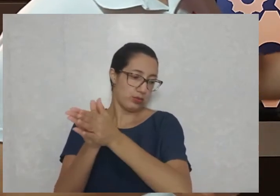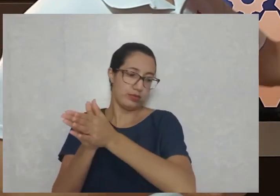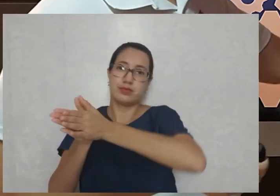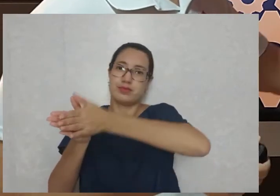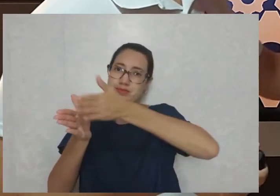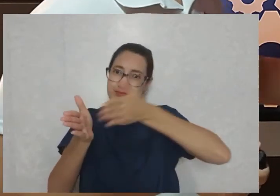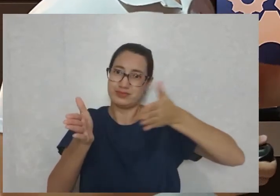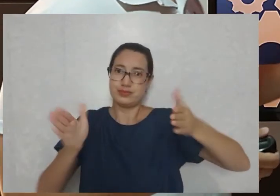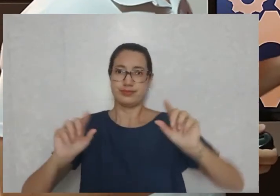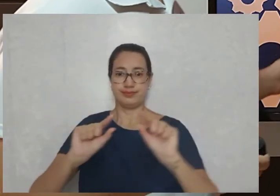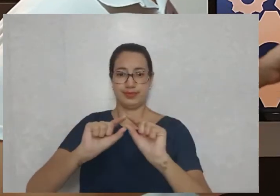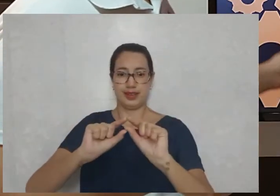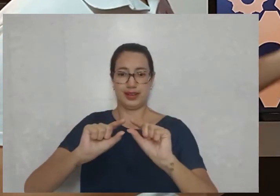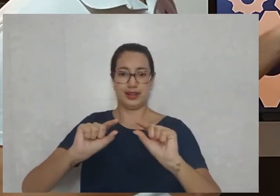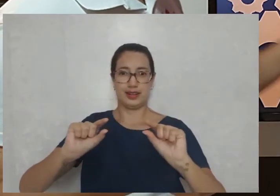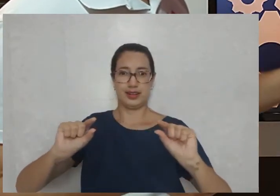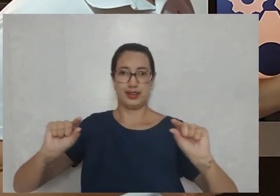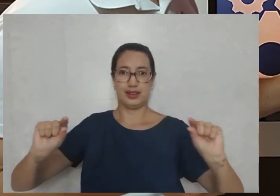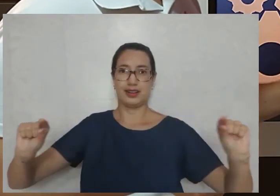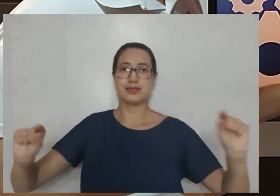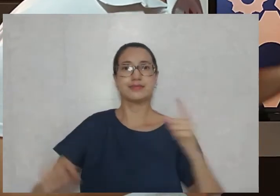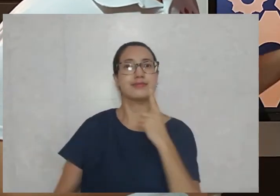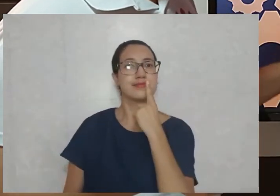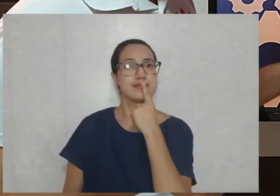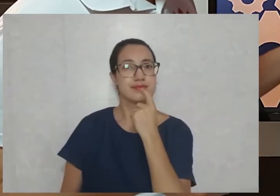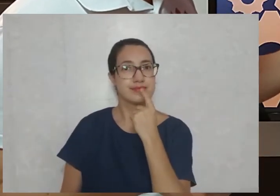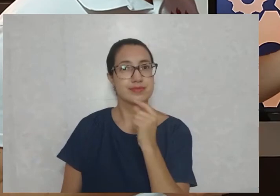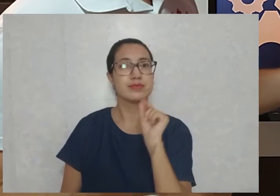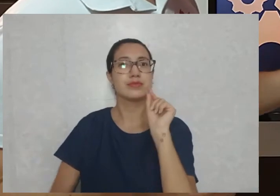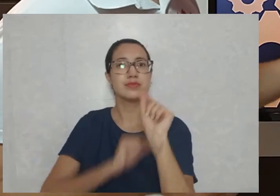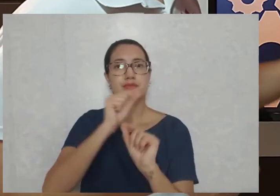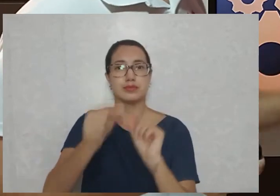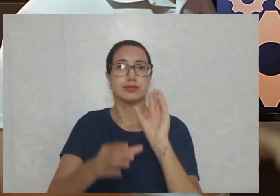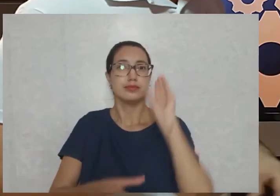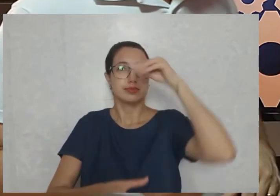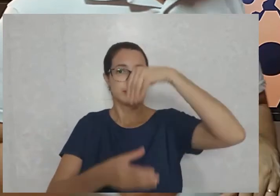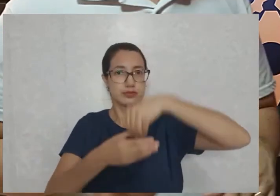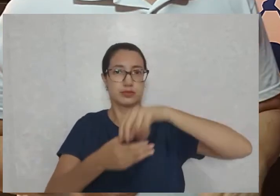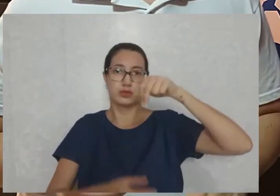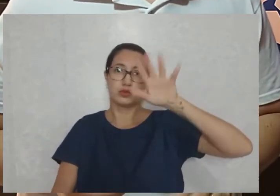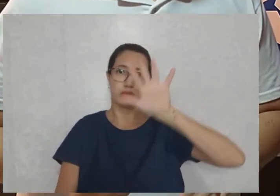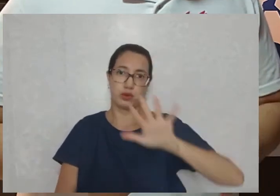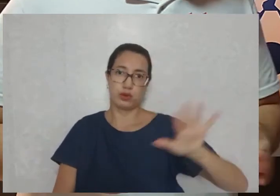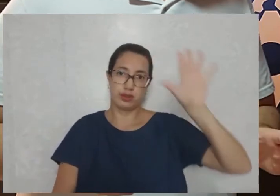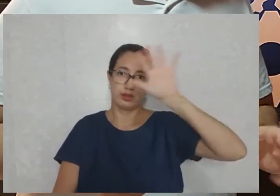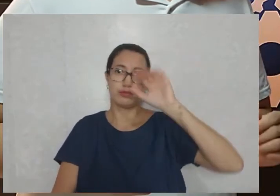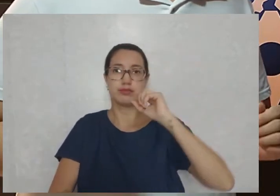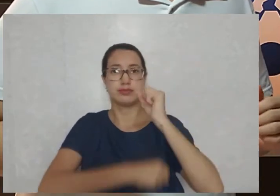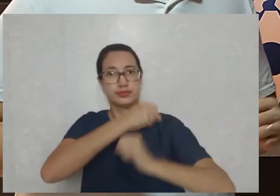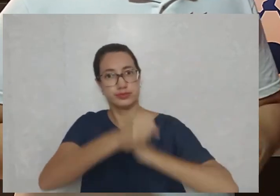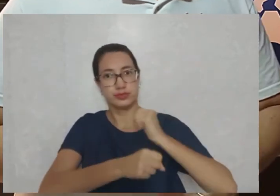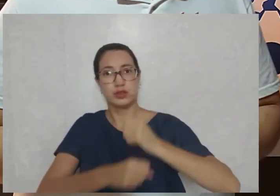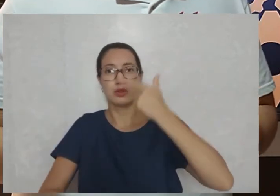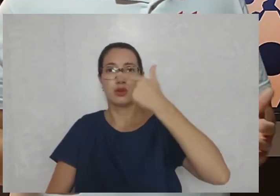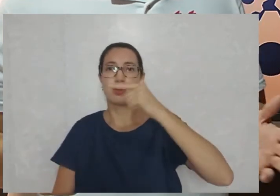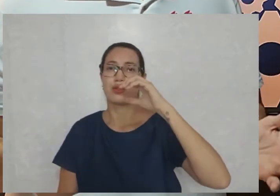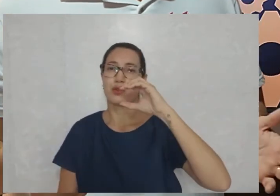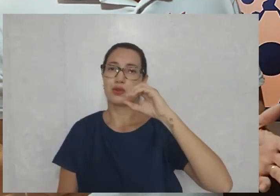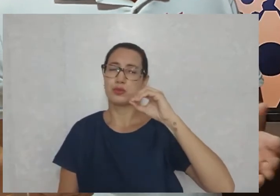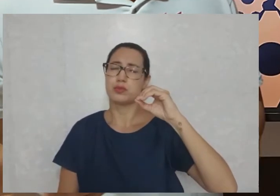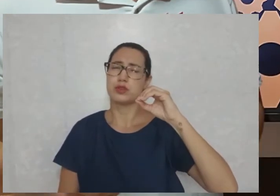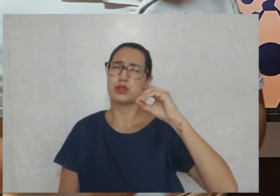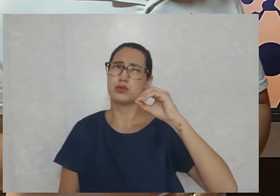físico de redes de fibra ótica implantadas no Nordeste entre 2005 e 2015. Então, por exemplo, vocês